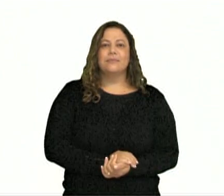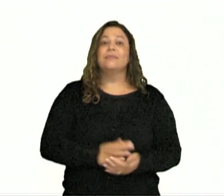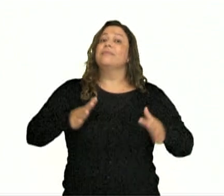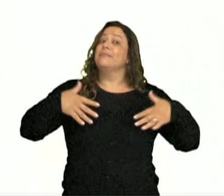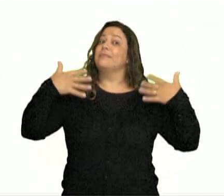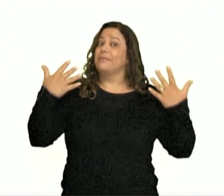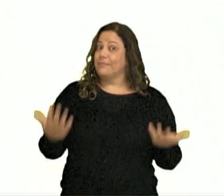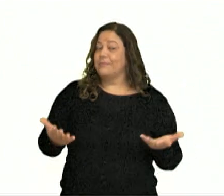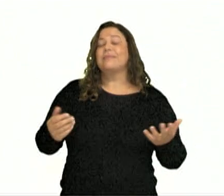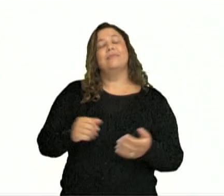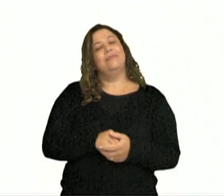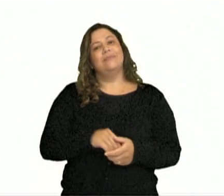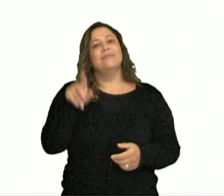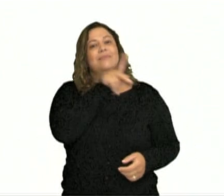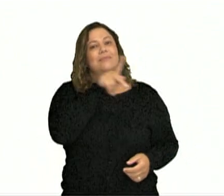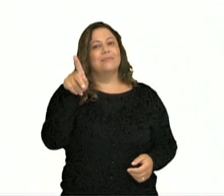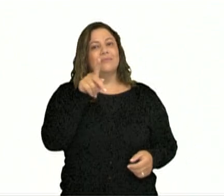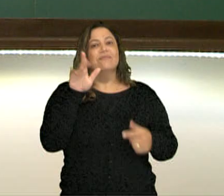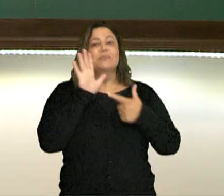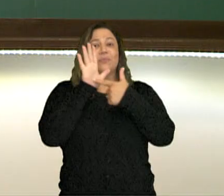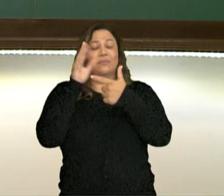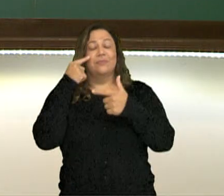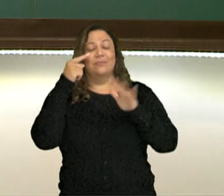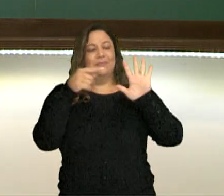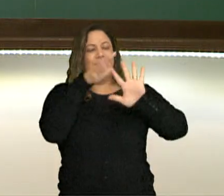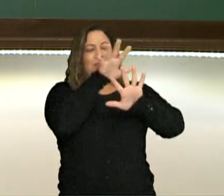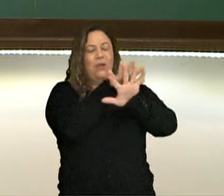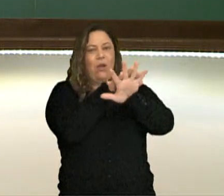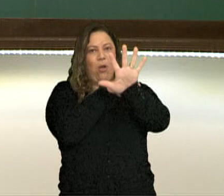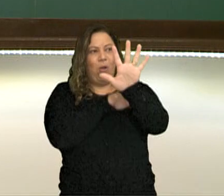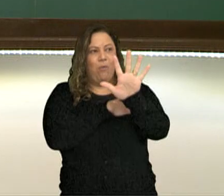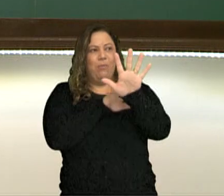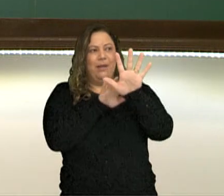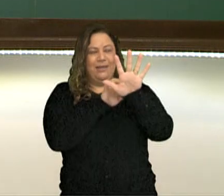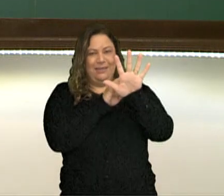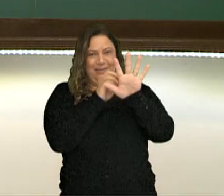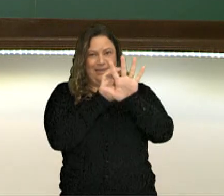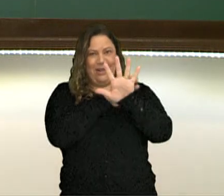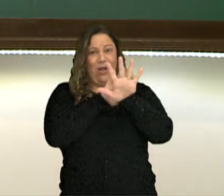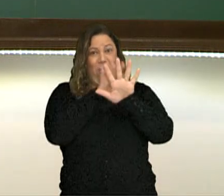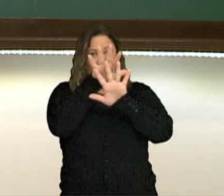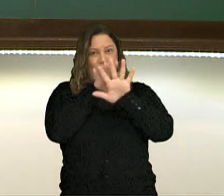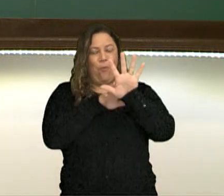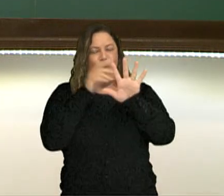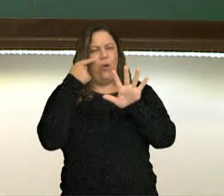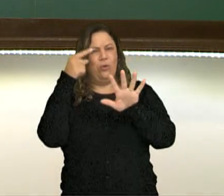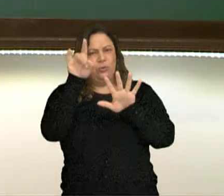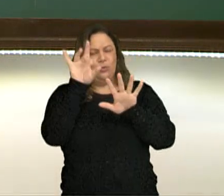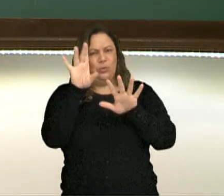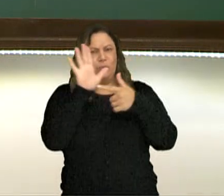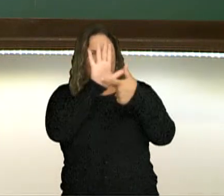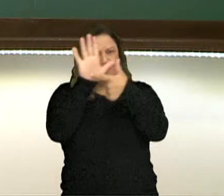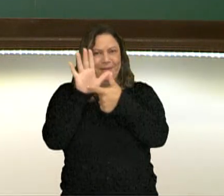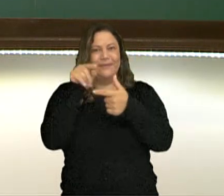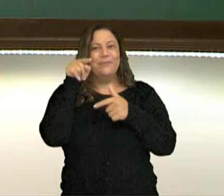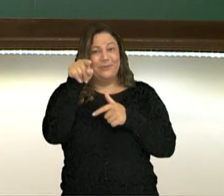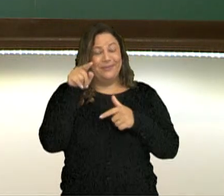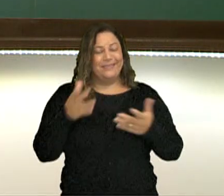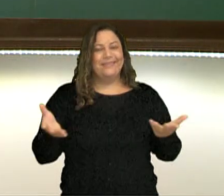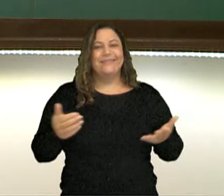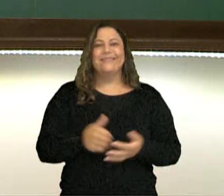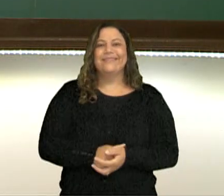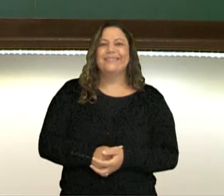Então, claro que a prof fez aqui numa Luvoche, né? Isso não é convencional, mas é só para a gente explicar aqui a